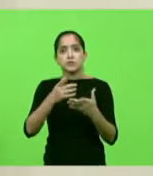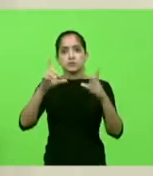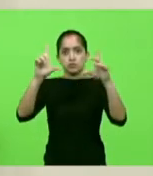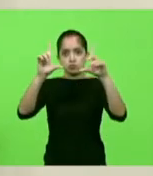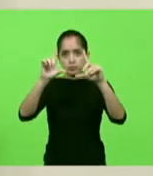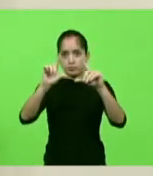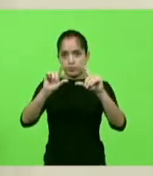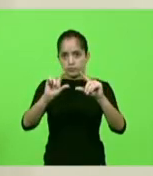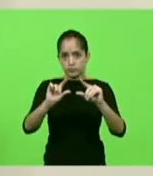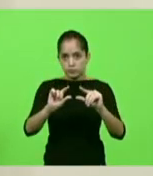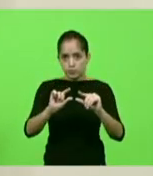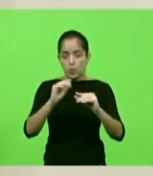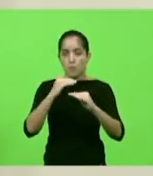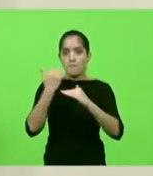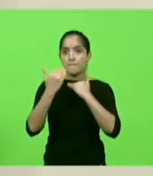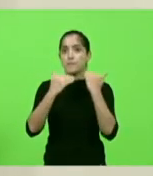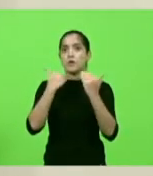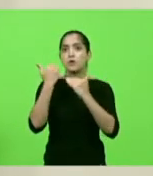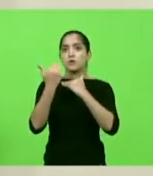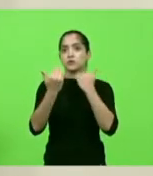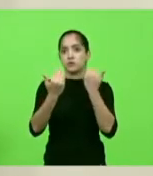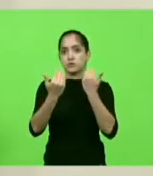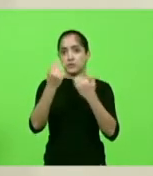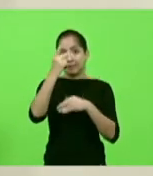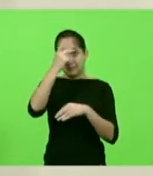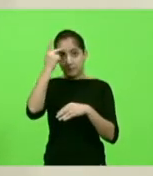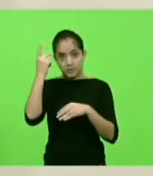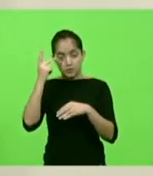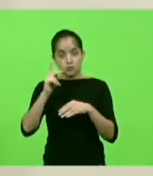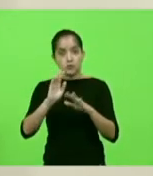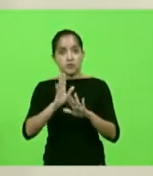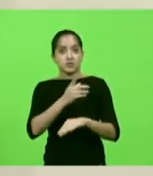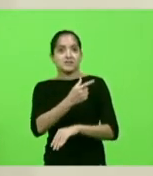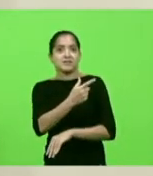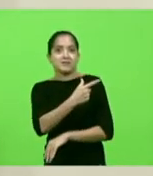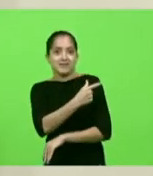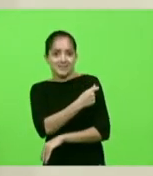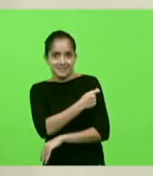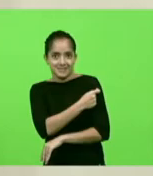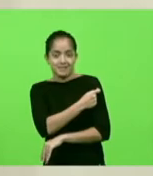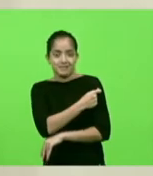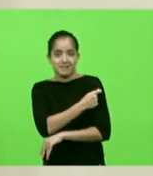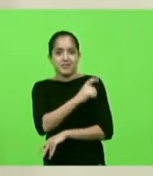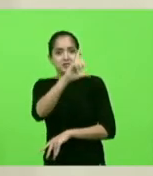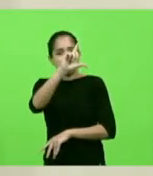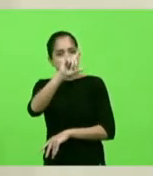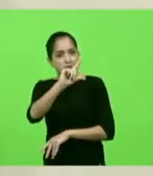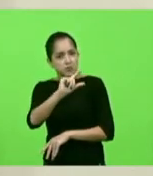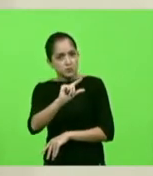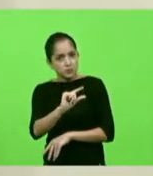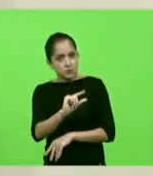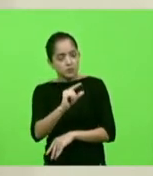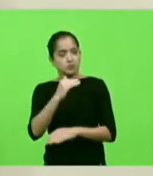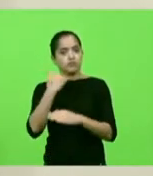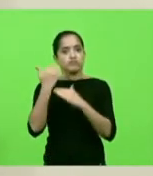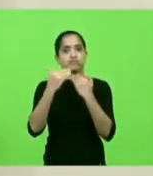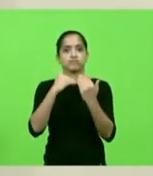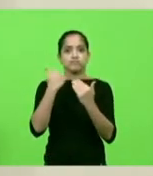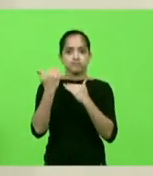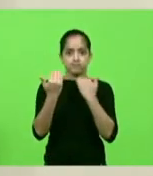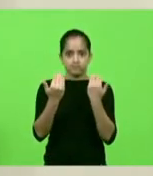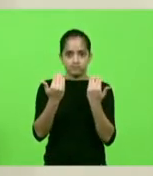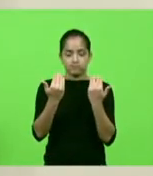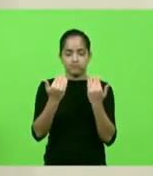de óbitos entre as pessoas já vacinadas. Como caiu drasticamente o número